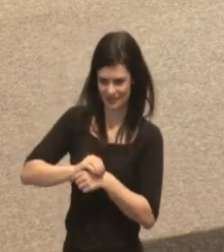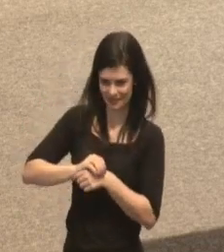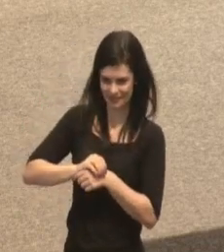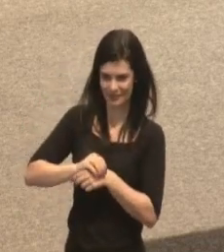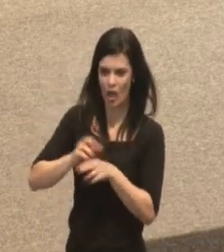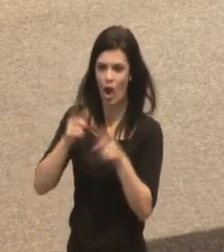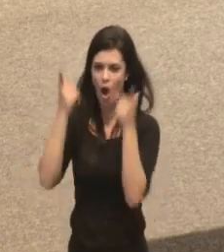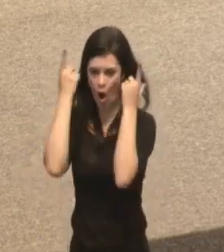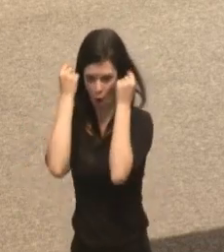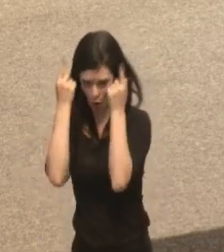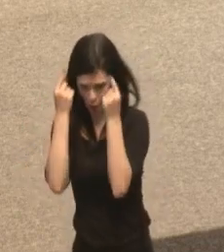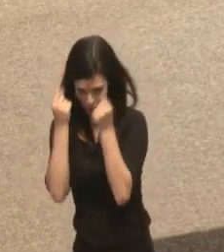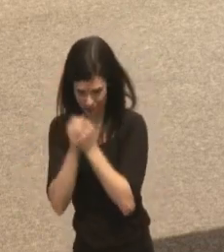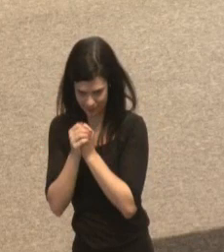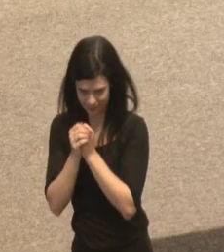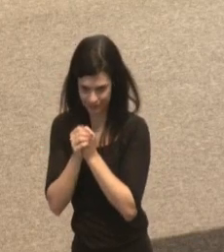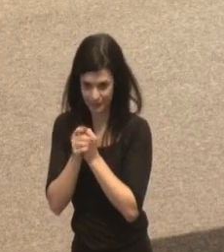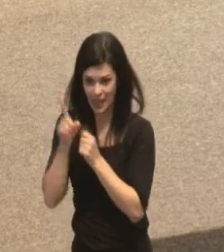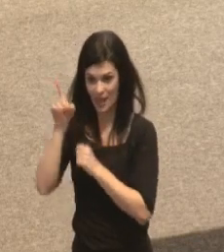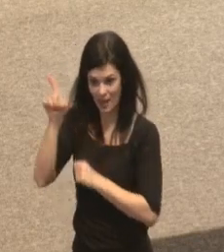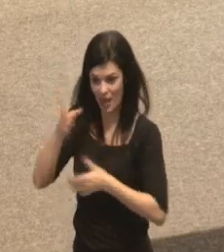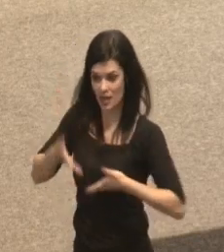Macedônia nasceu Alexandre o Grande.